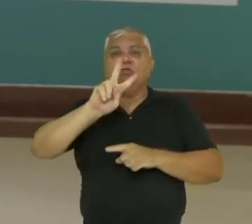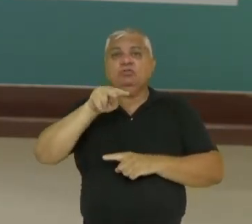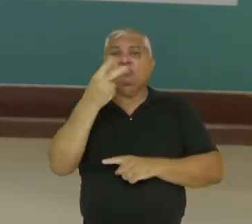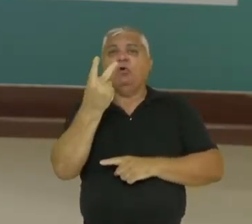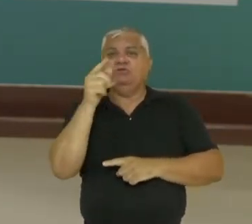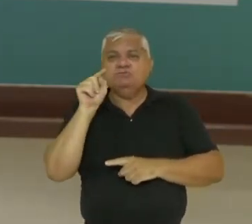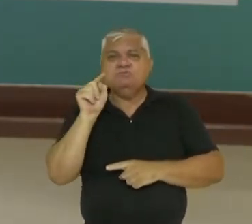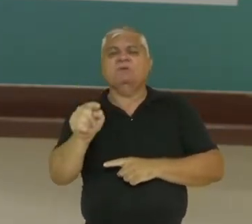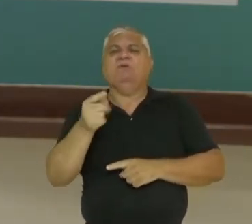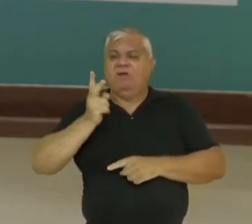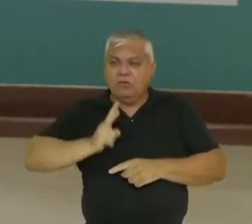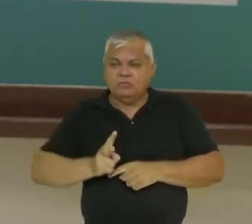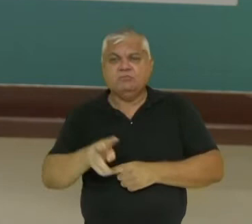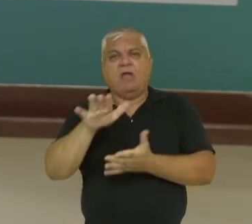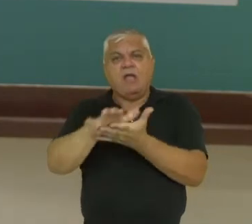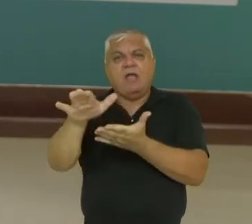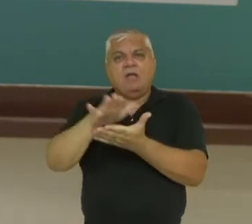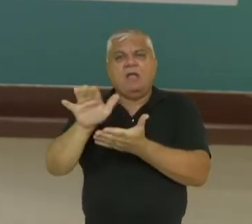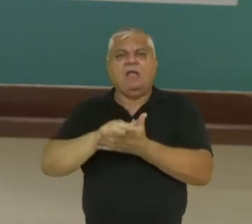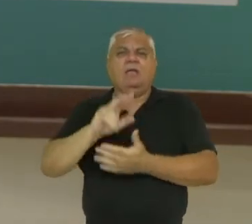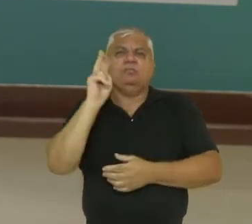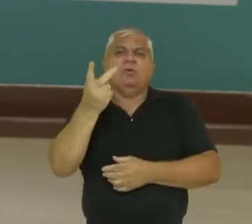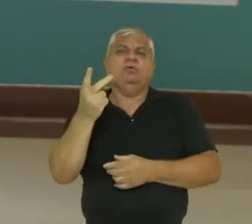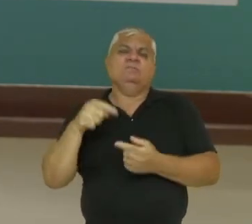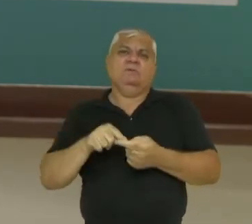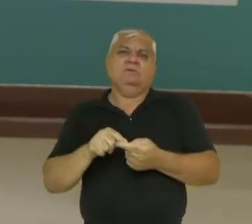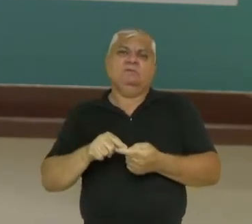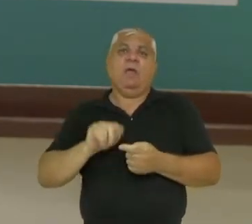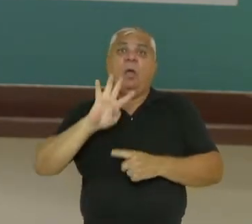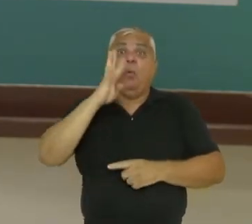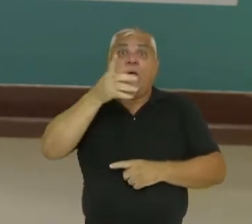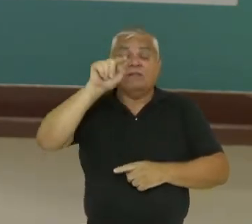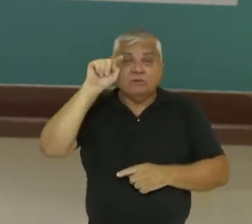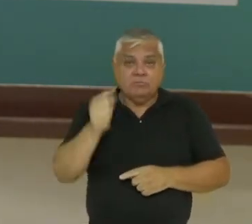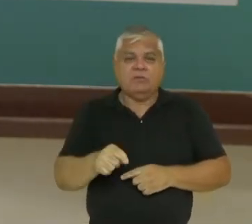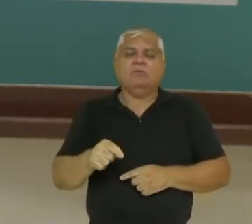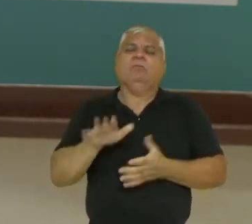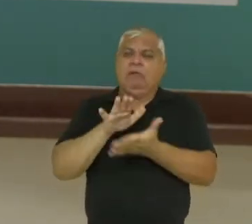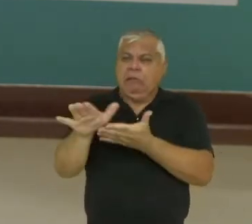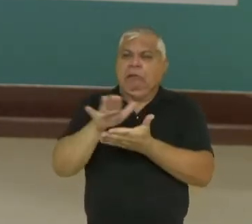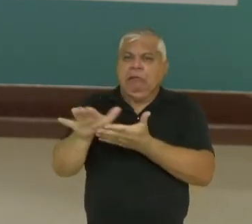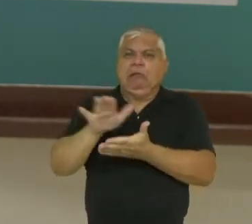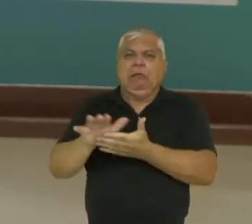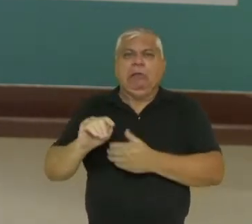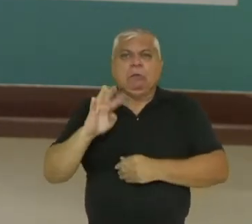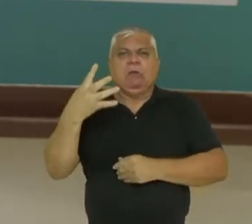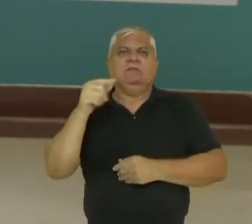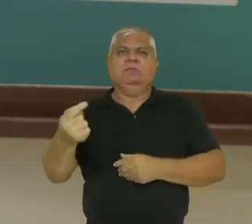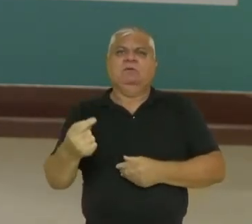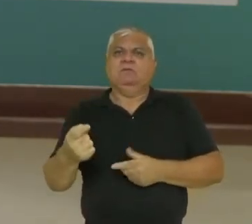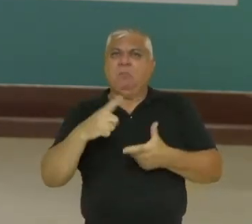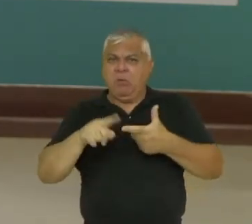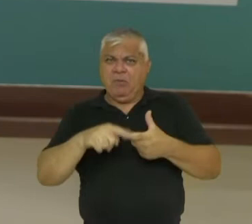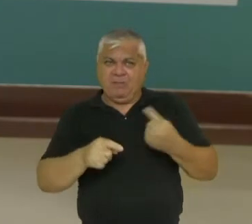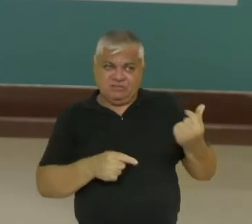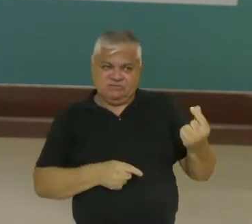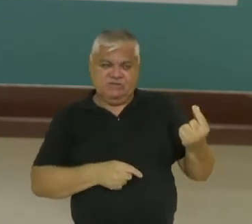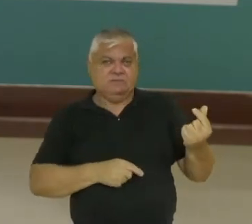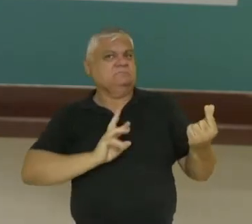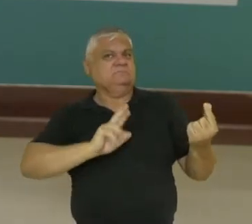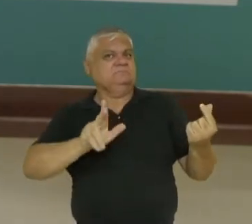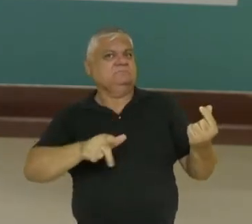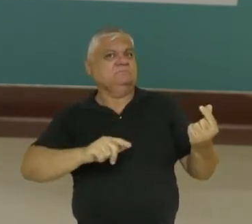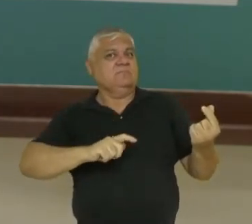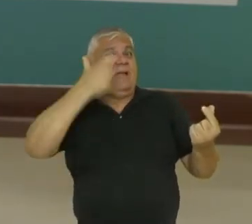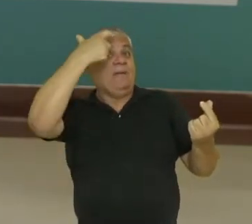R$ 2.000, ele vai continuar gastando. Se quadruplicar, ele chegar a 4.000, ele vai continuar tendo esse problema. Então o problema não é a quantidade de dinheiro que